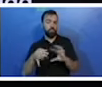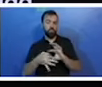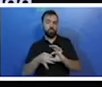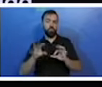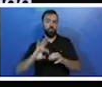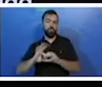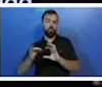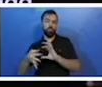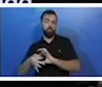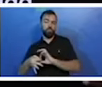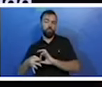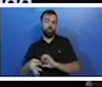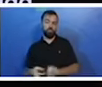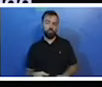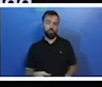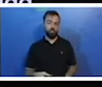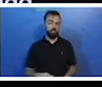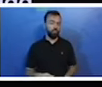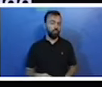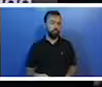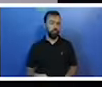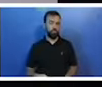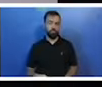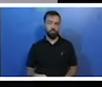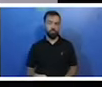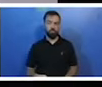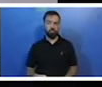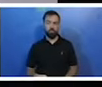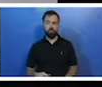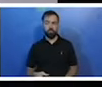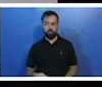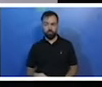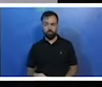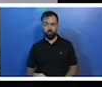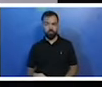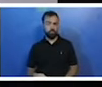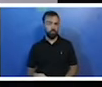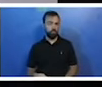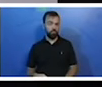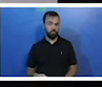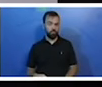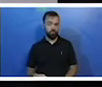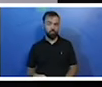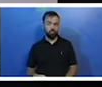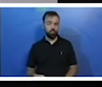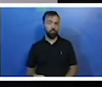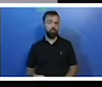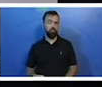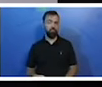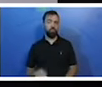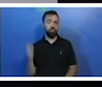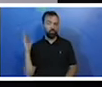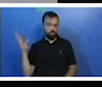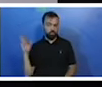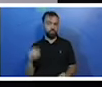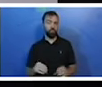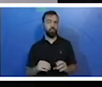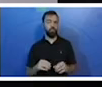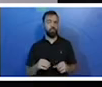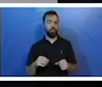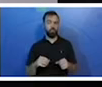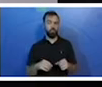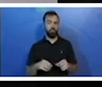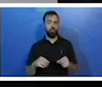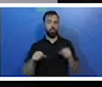de todos os esportes, né? Para ter esse equilíbrio entre homens e mulheres. O ciclismo olímpico, ele